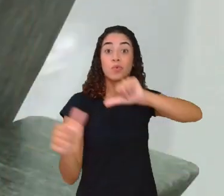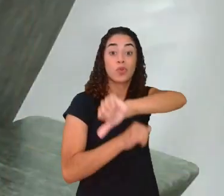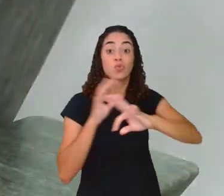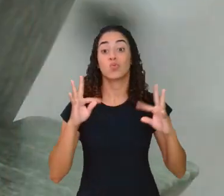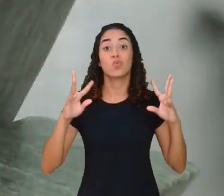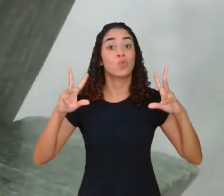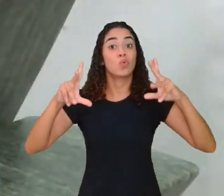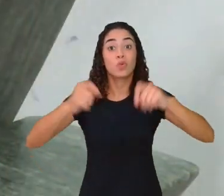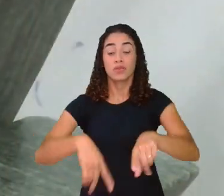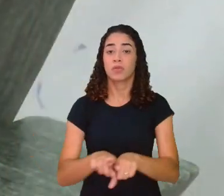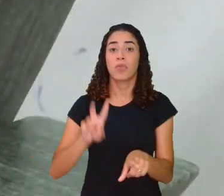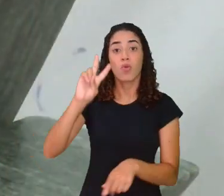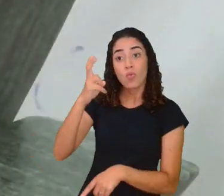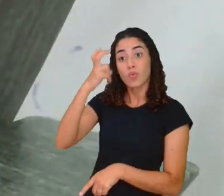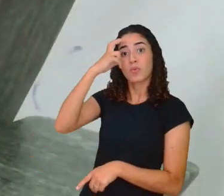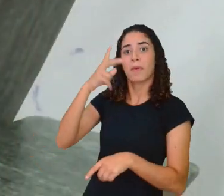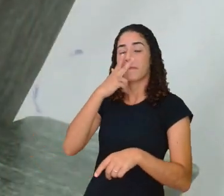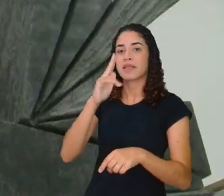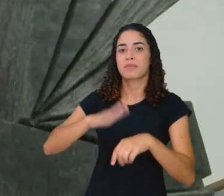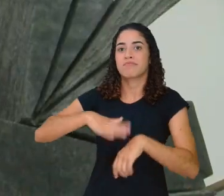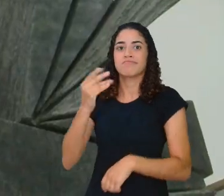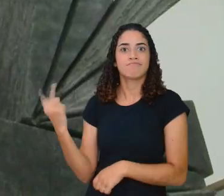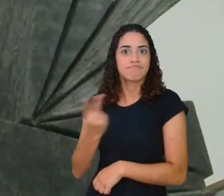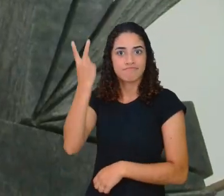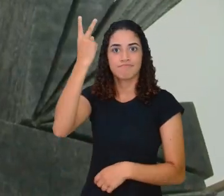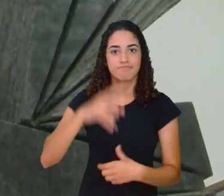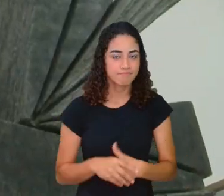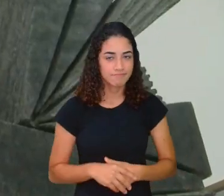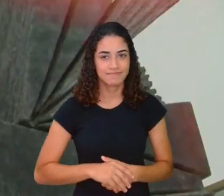realidade e a cultura está tendo mais valor.